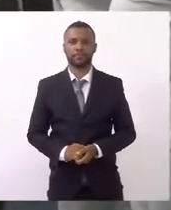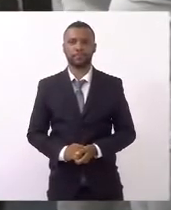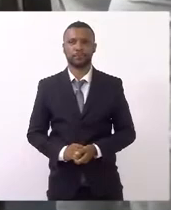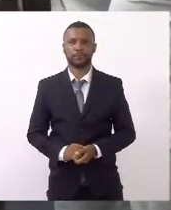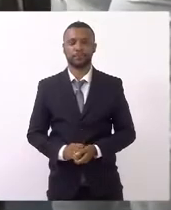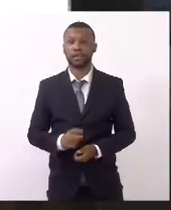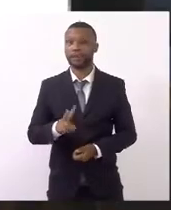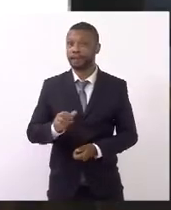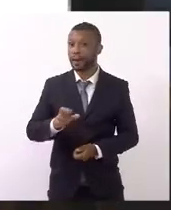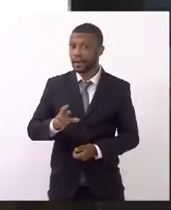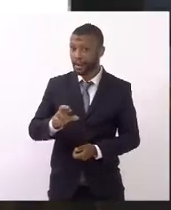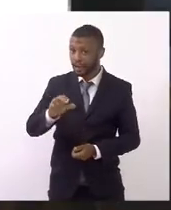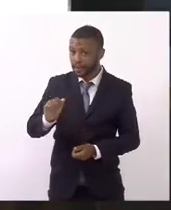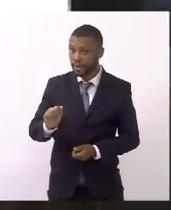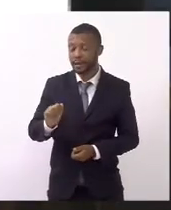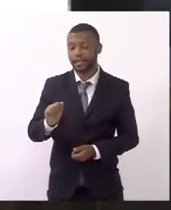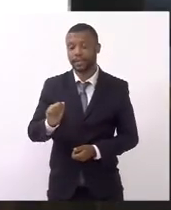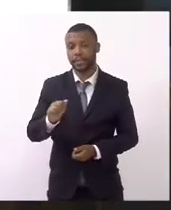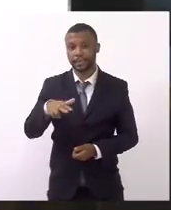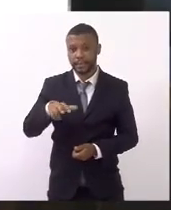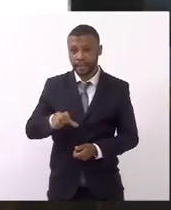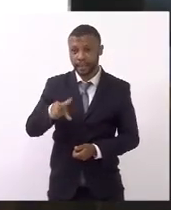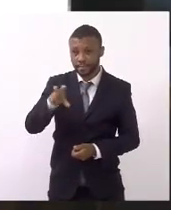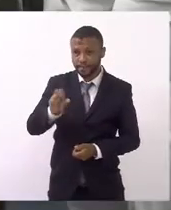Valéria Neves a&e